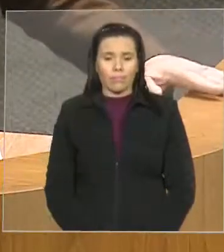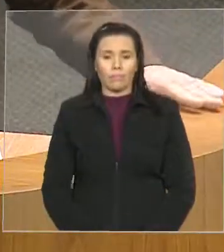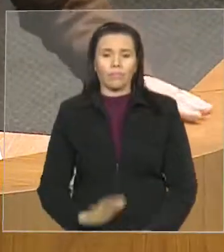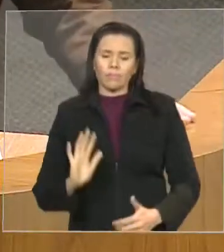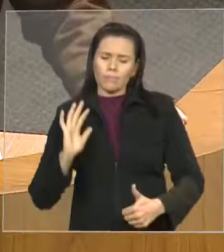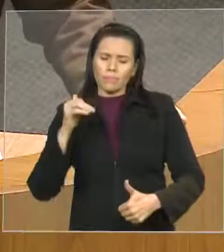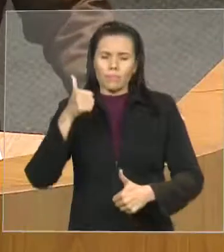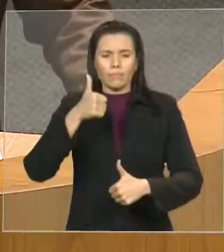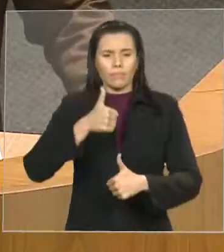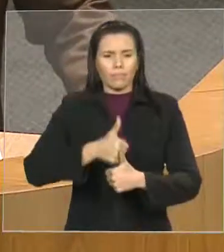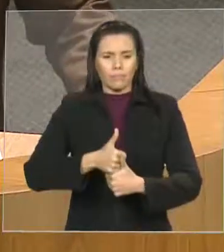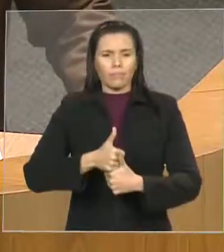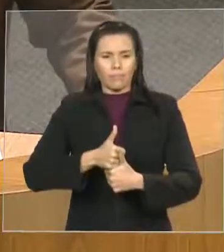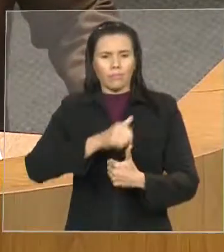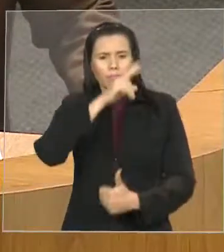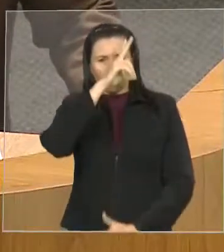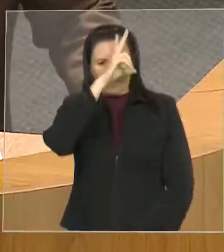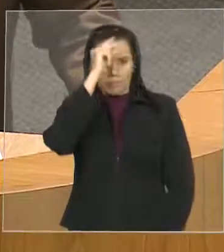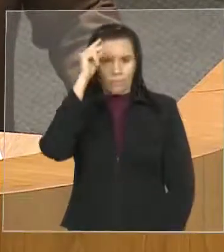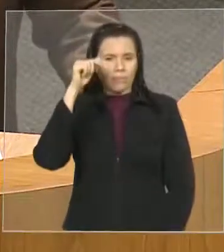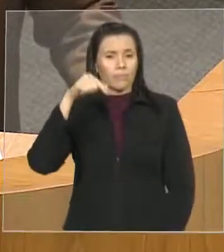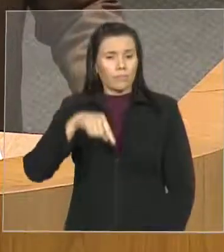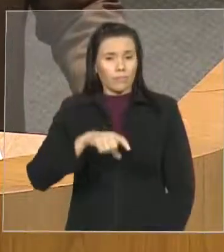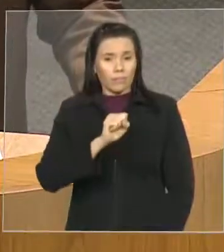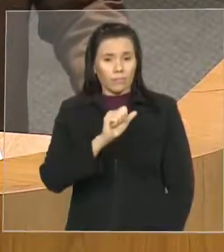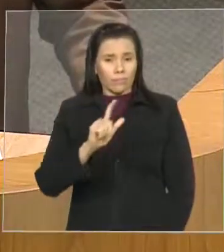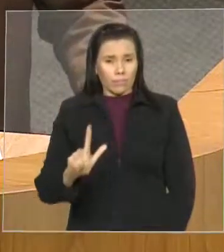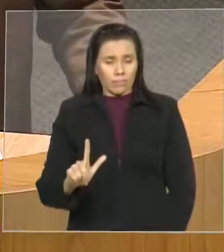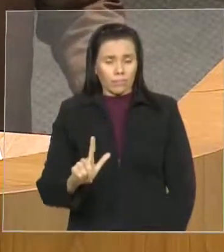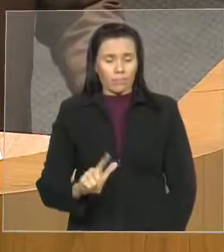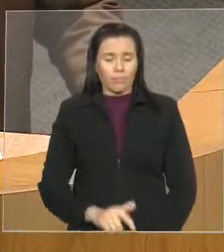a Prefeitura de São Luís,